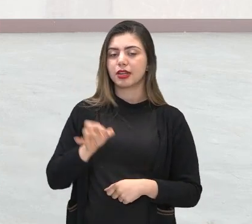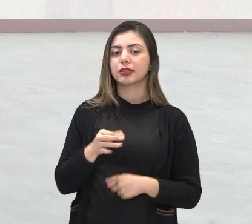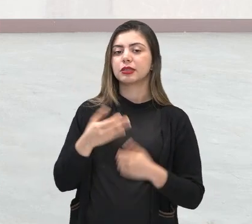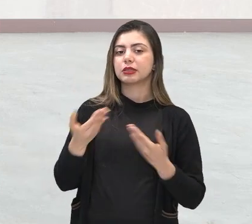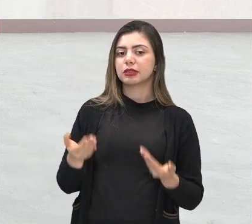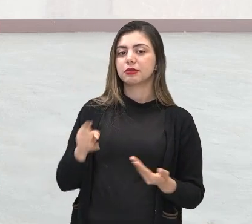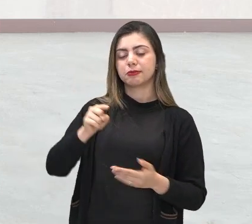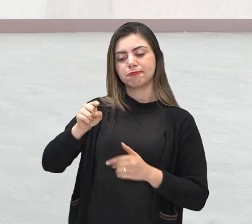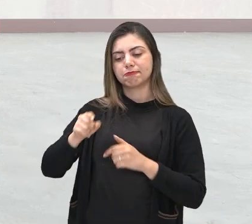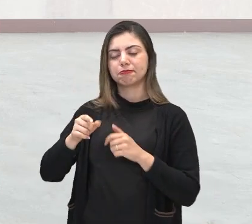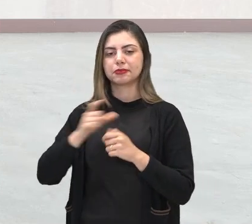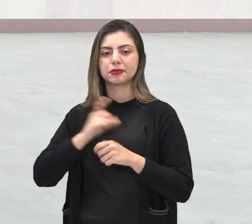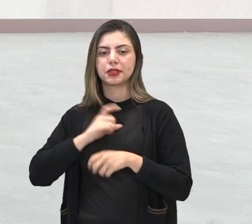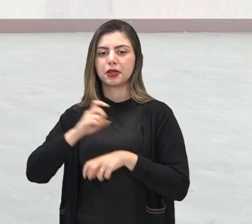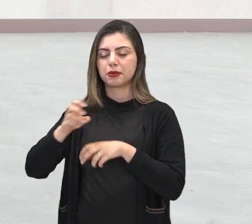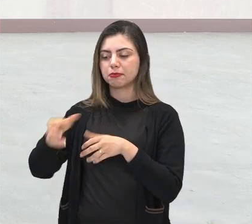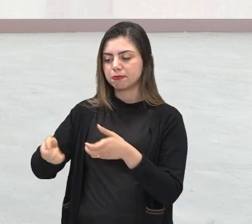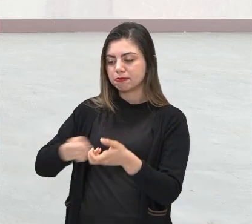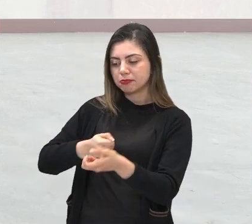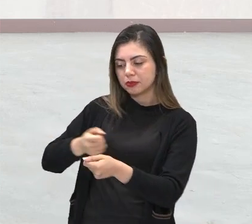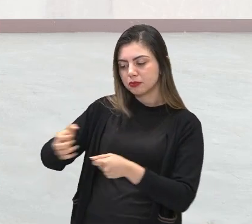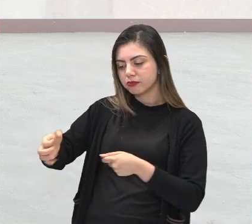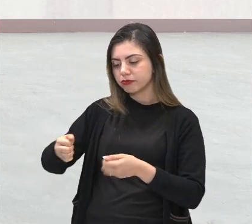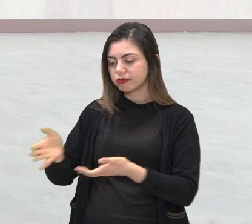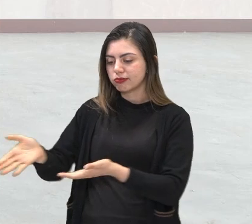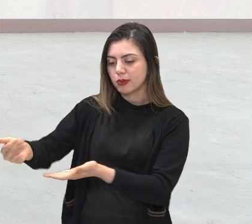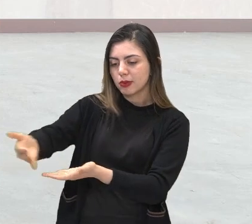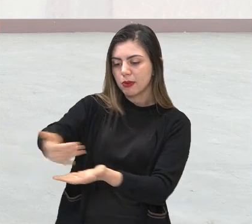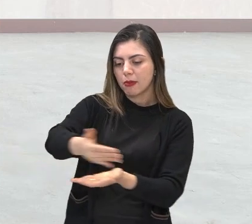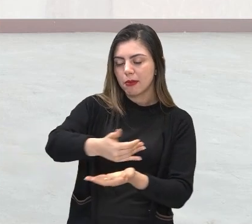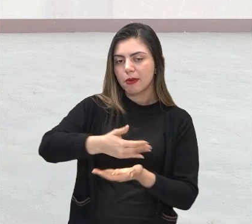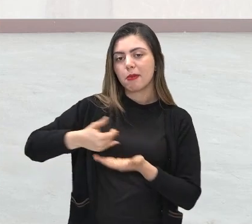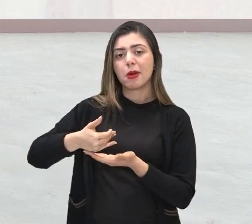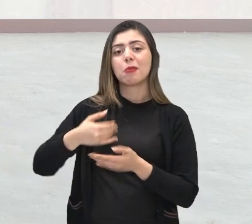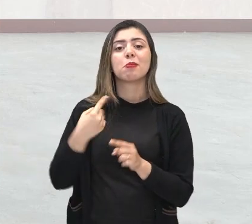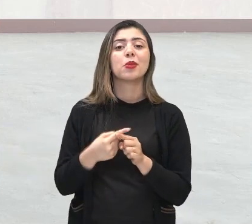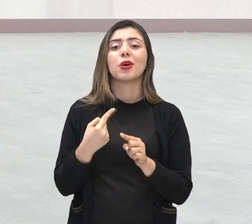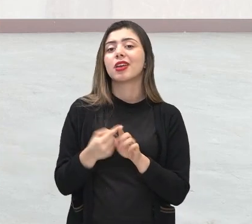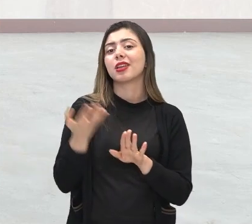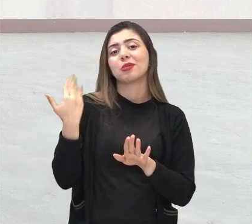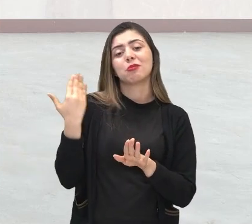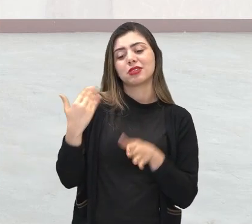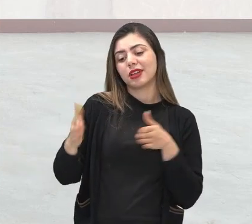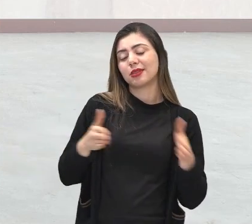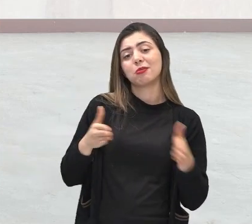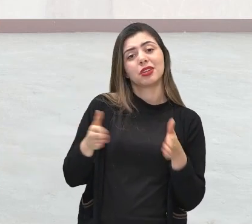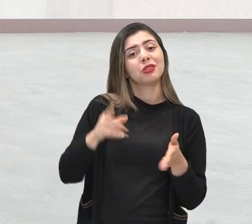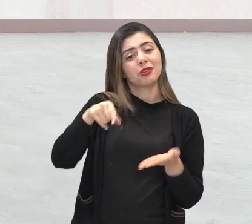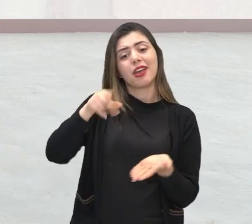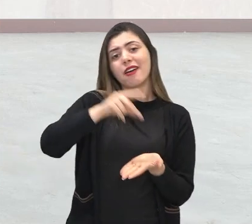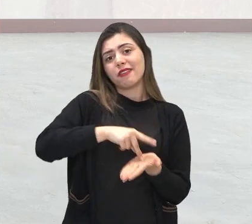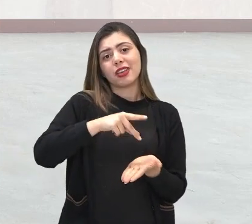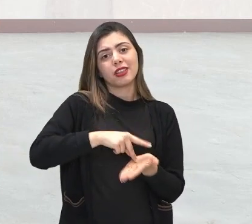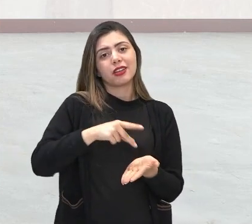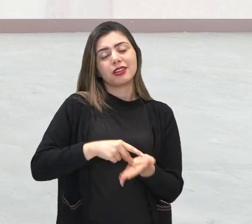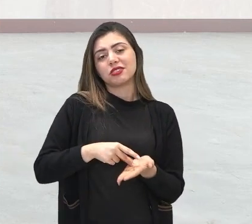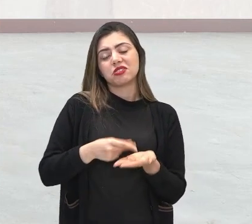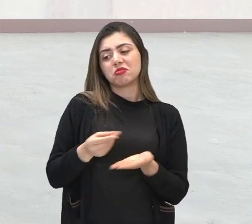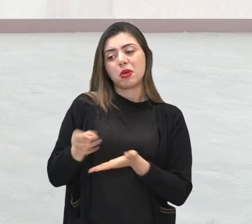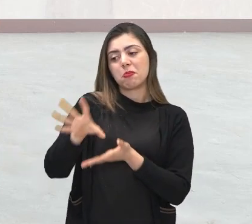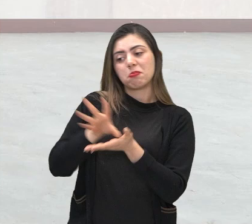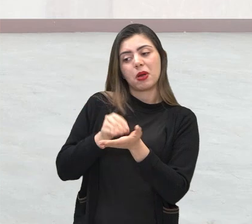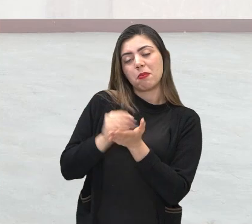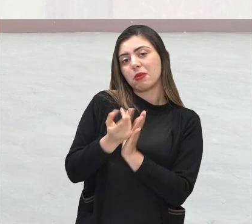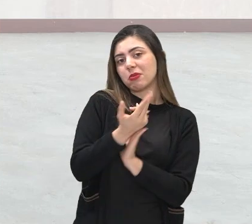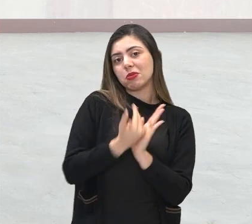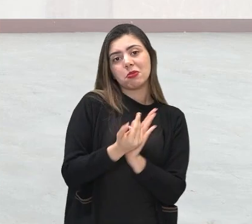Labor né e colhendo porque essa era a realidade do momento né no realismo as obras